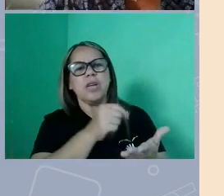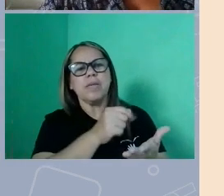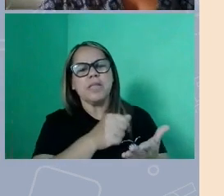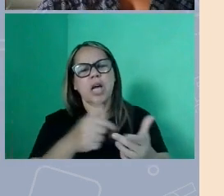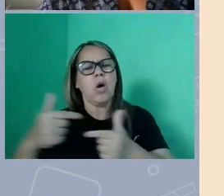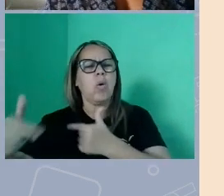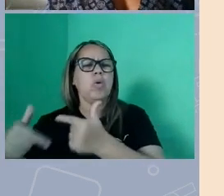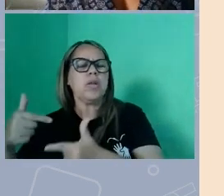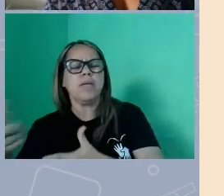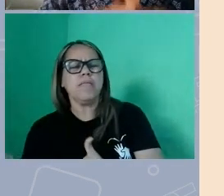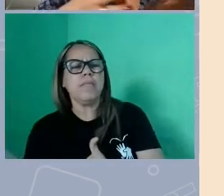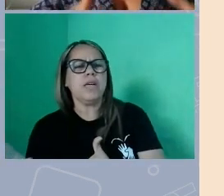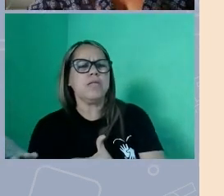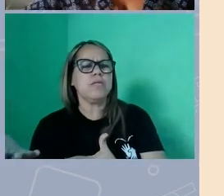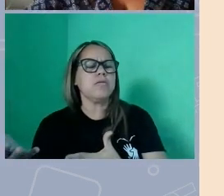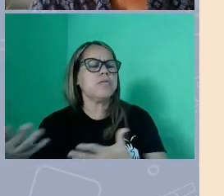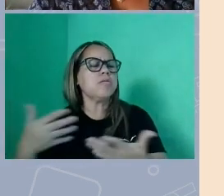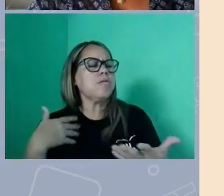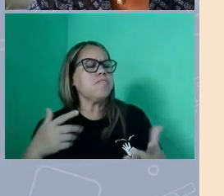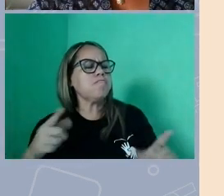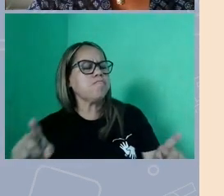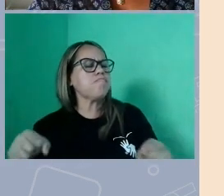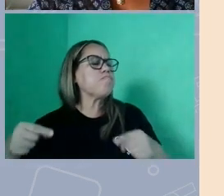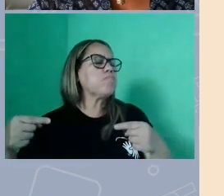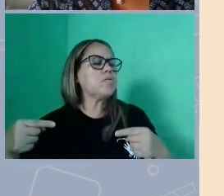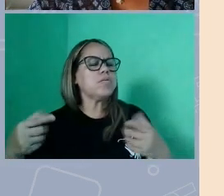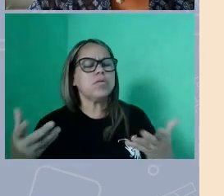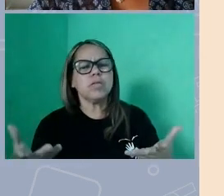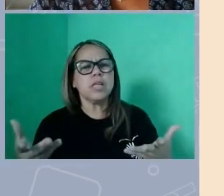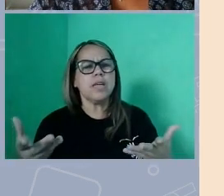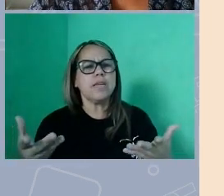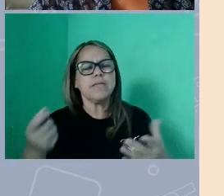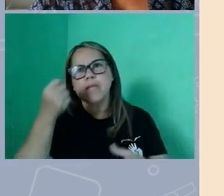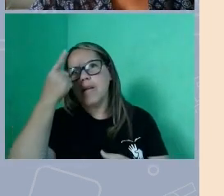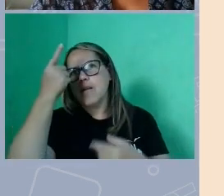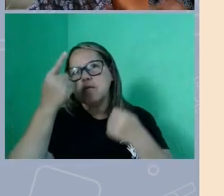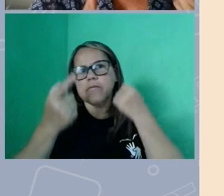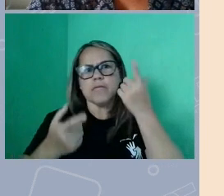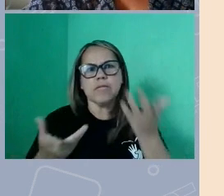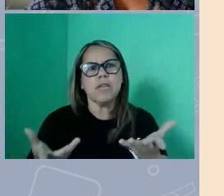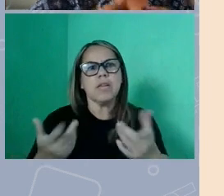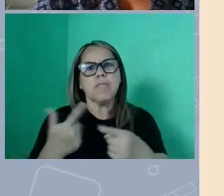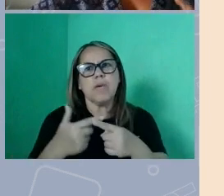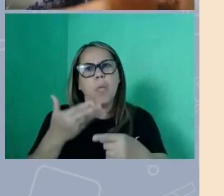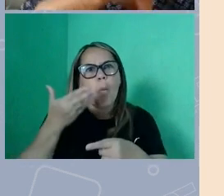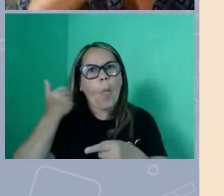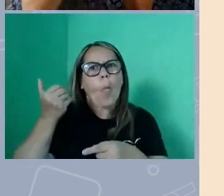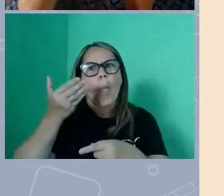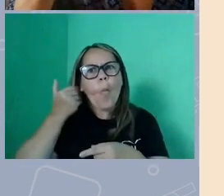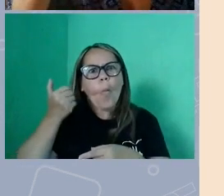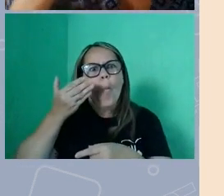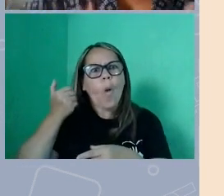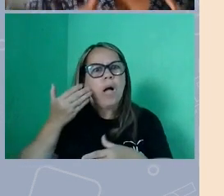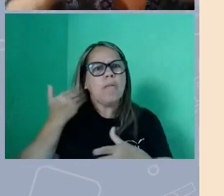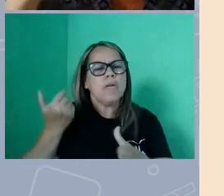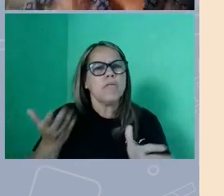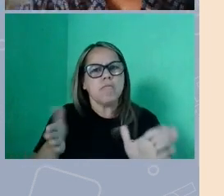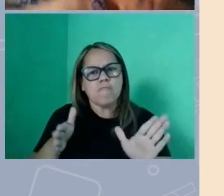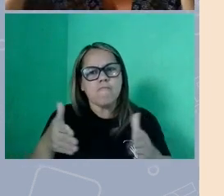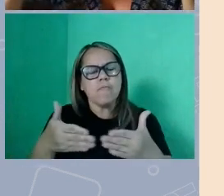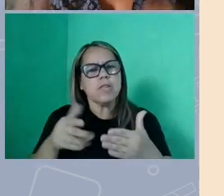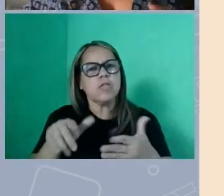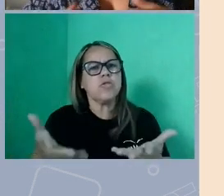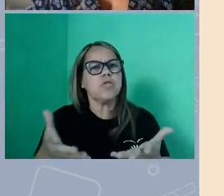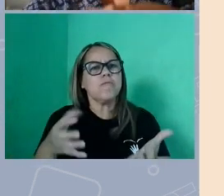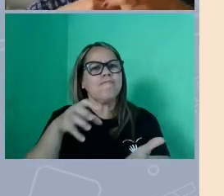questionar essas bases essas ideias no sentido de uma exploração exacerbada visando e pautada e